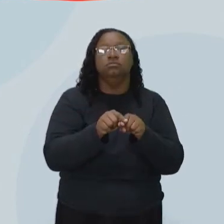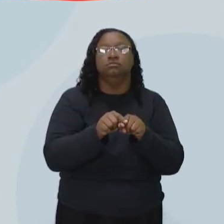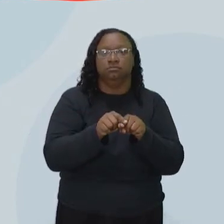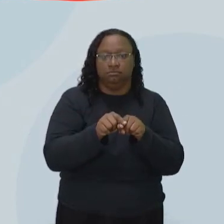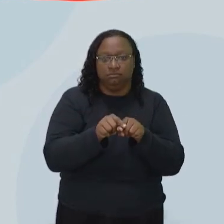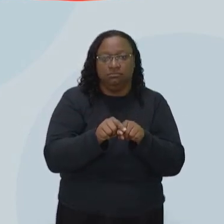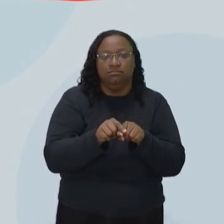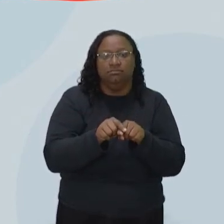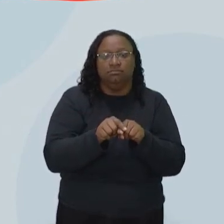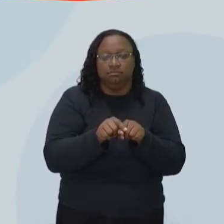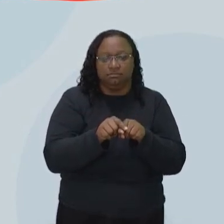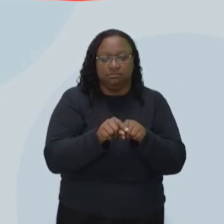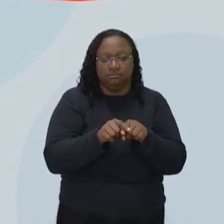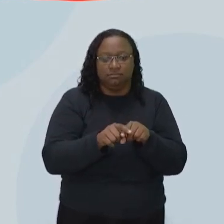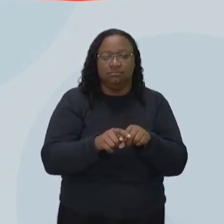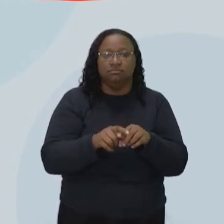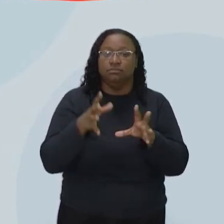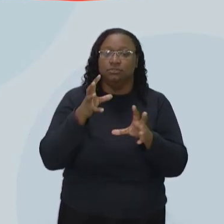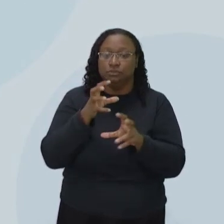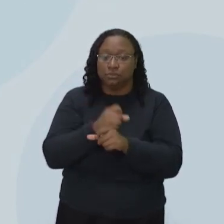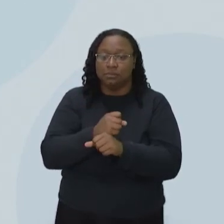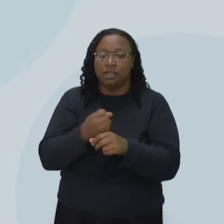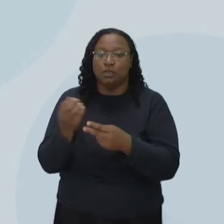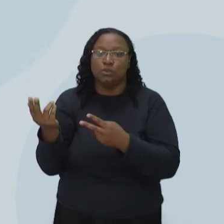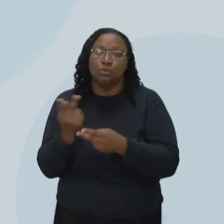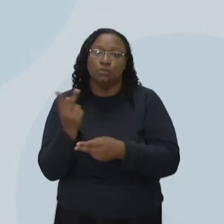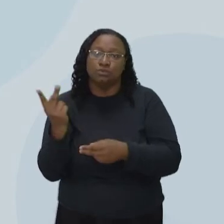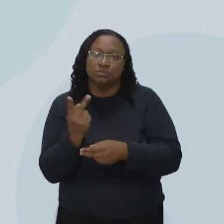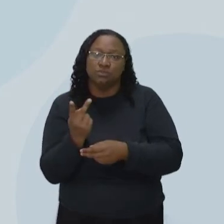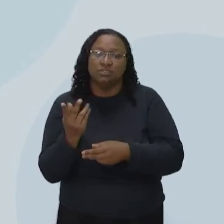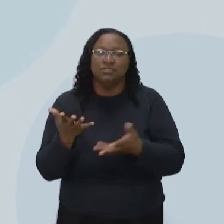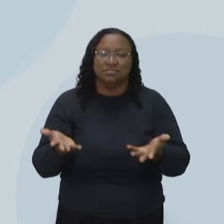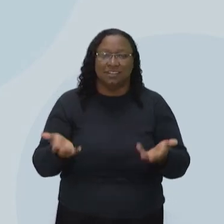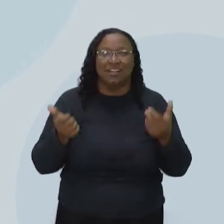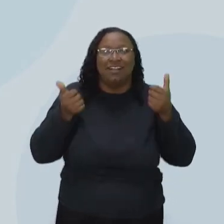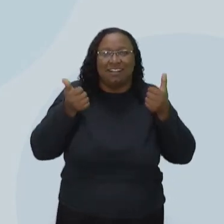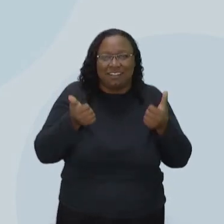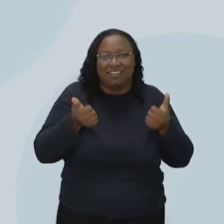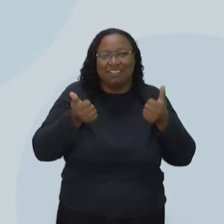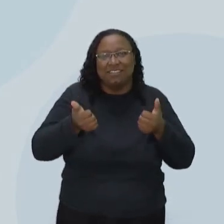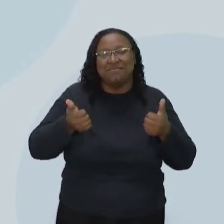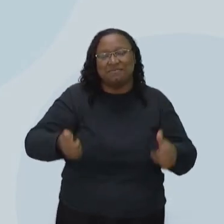da circunferência que a gente já tem também. E aí sim vai dar cálculo bacana, ó.